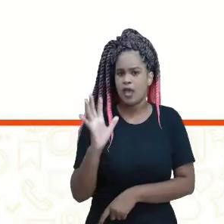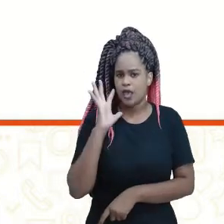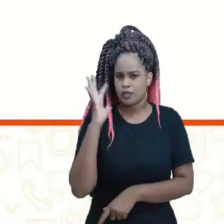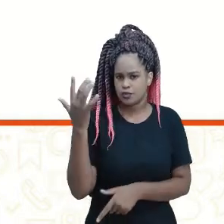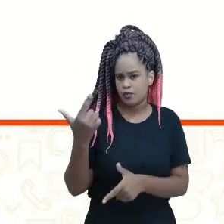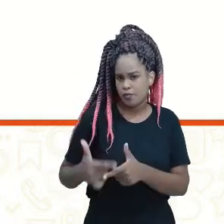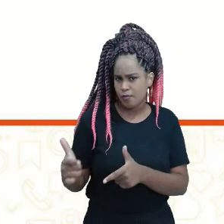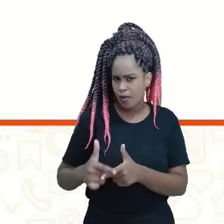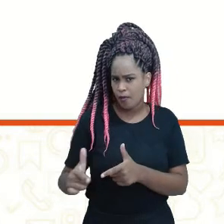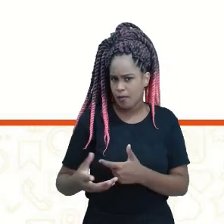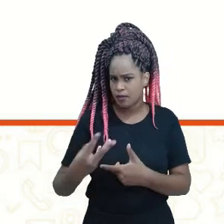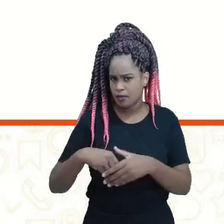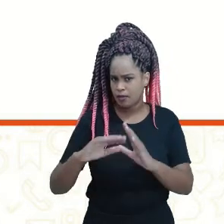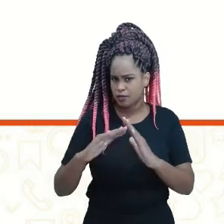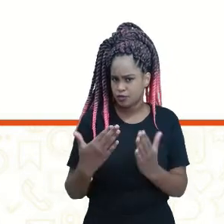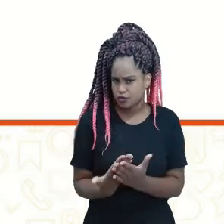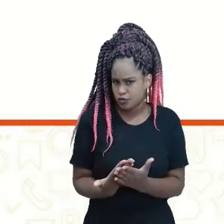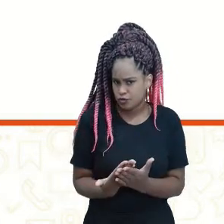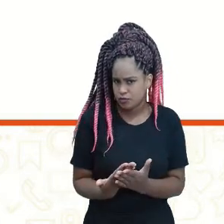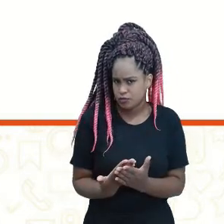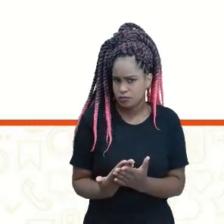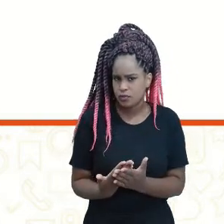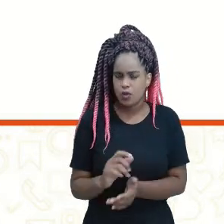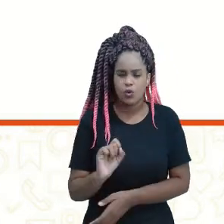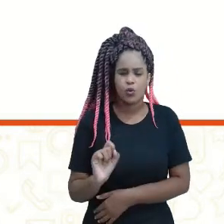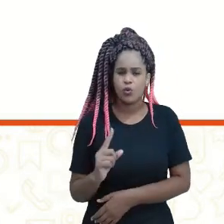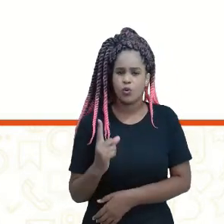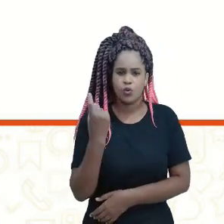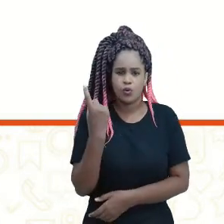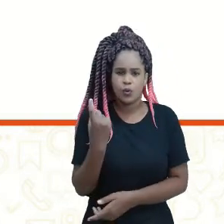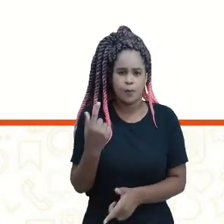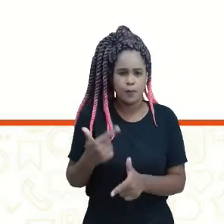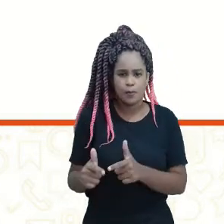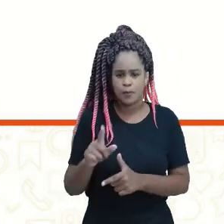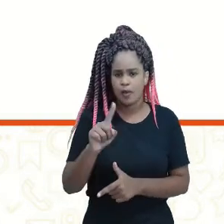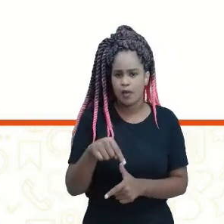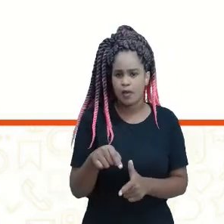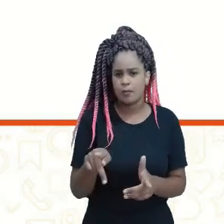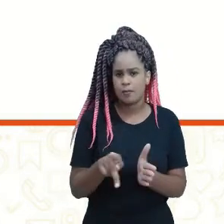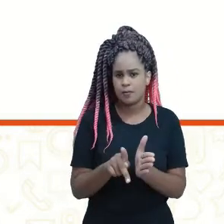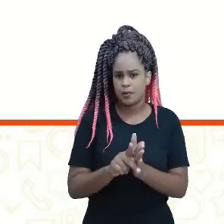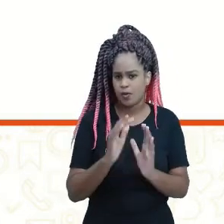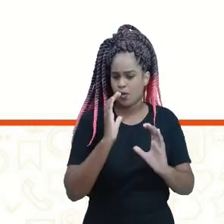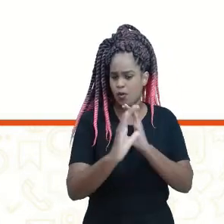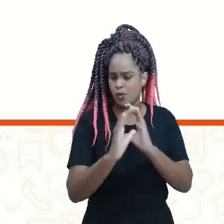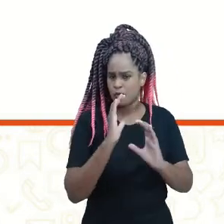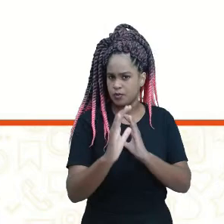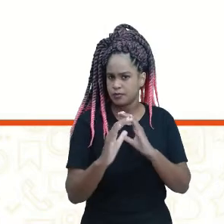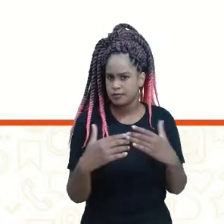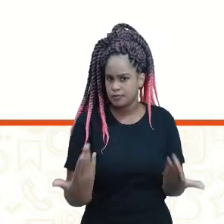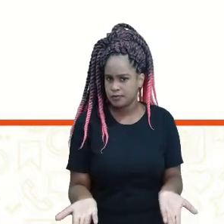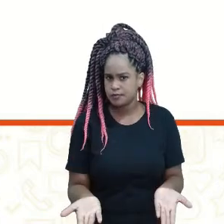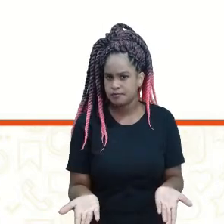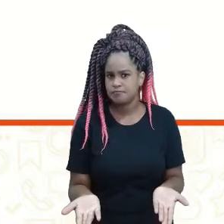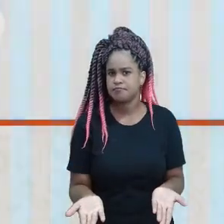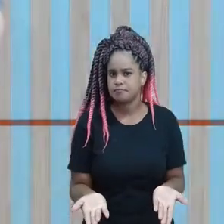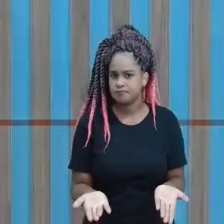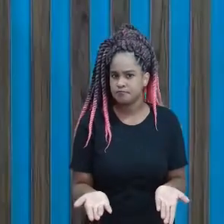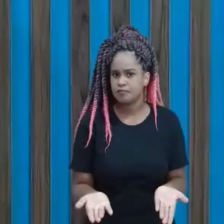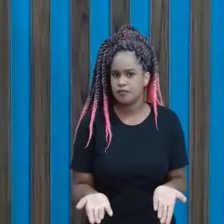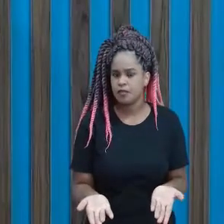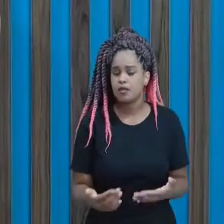com surdez? Será que o único problema é essa comunicação? Não é? A grande diferença, ou a